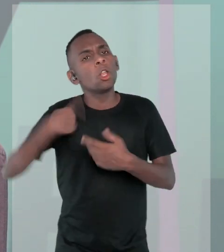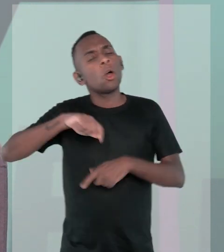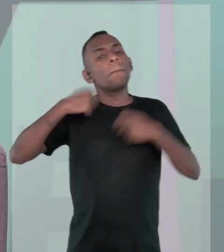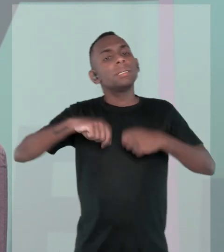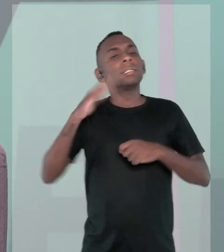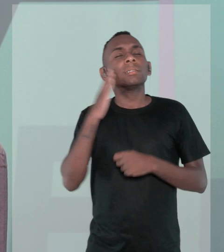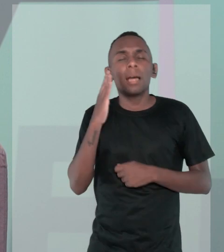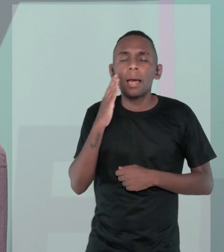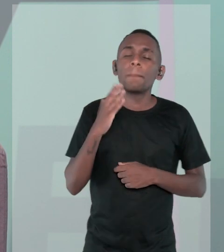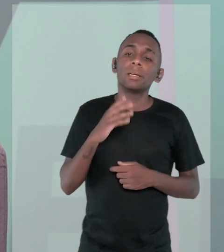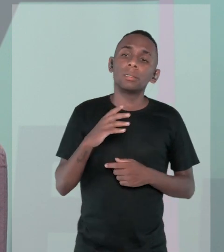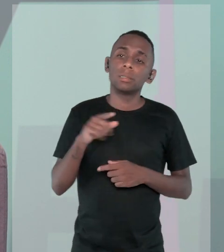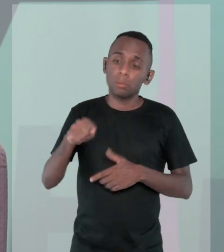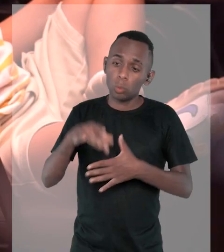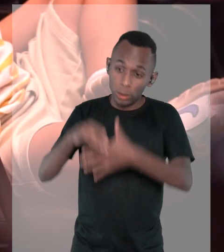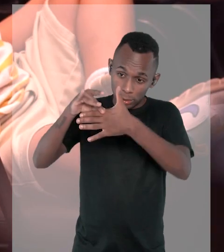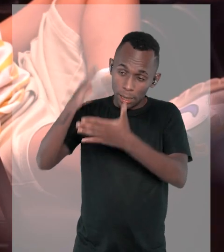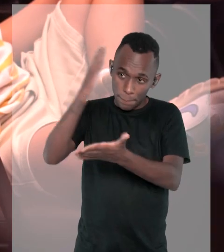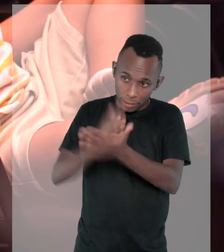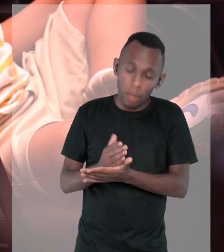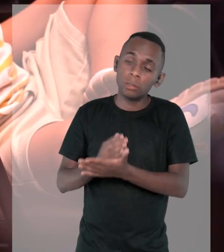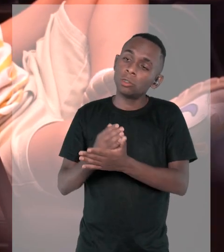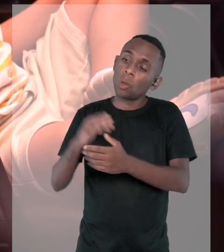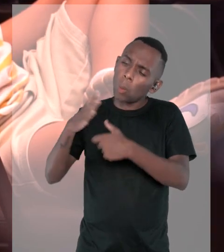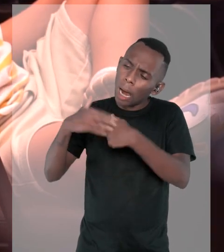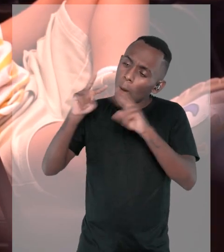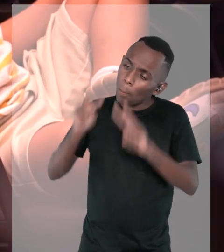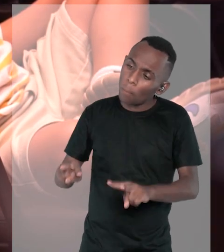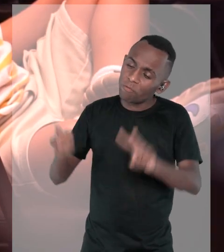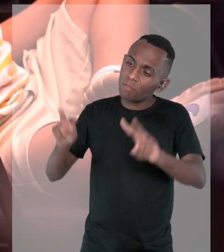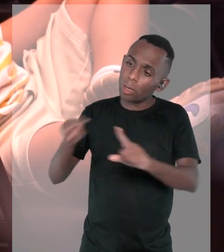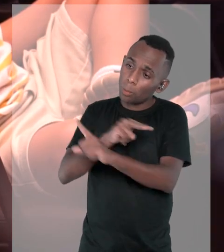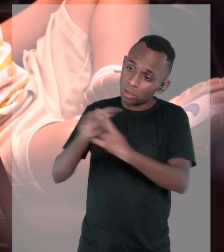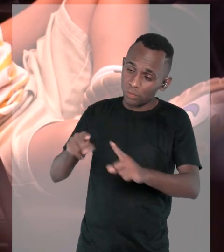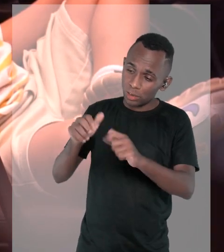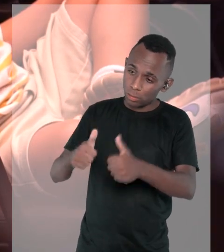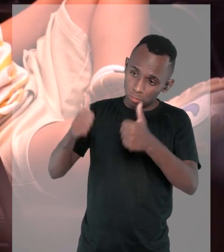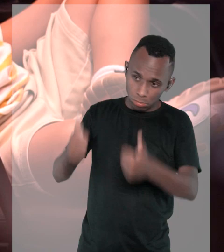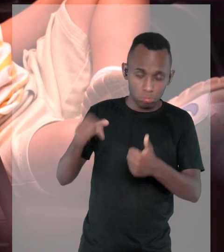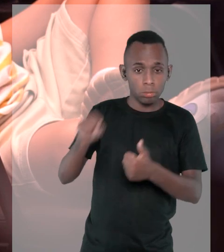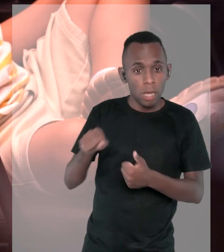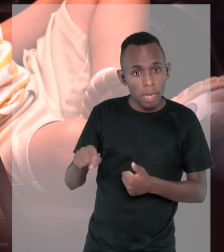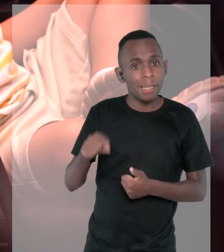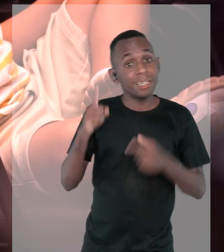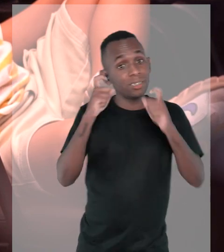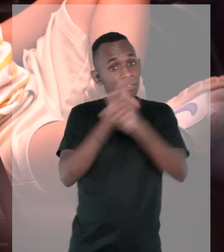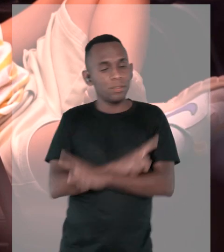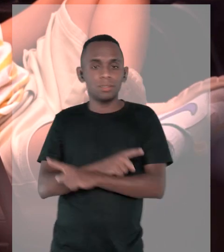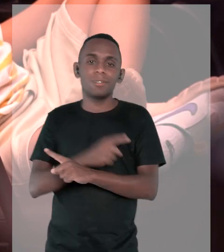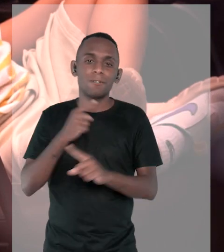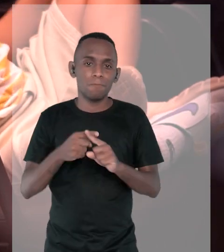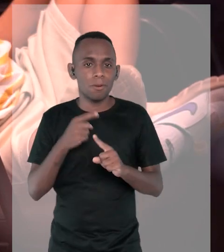olhar com mais carinho para a média liderança. Tem que entender que a posição da média liderança é muito difícil, porque